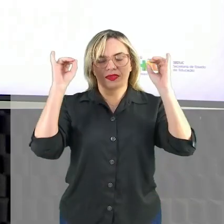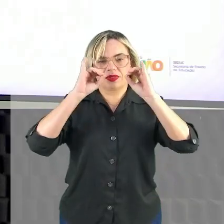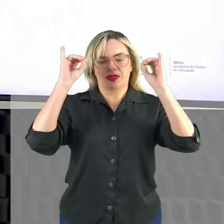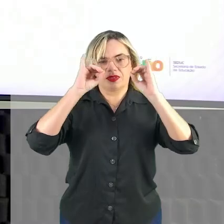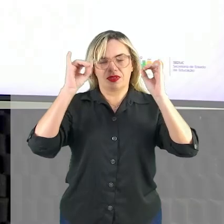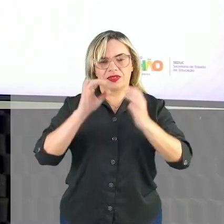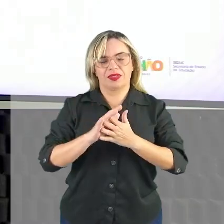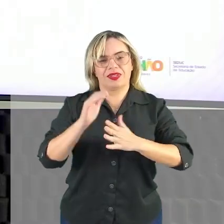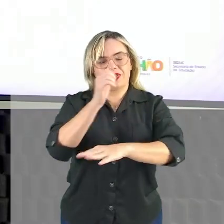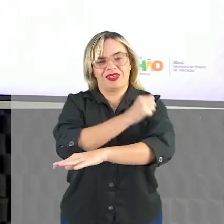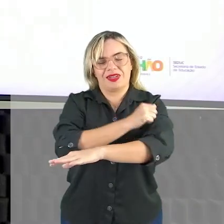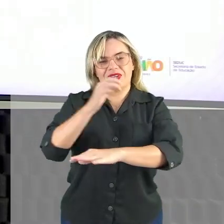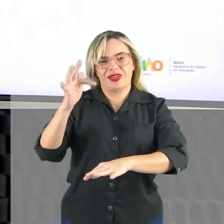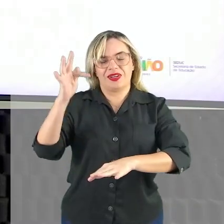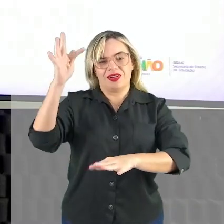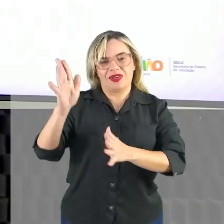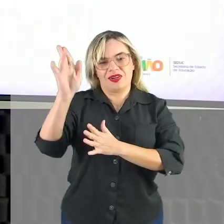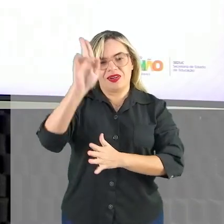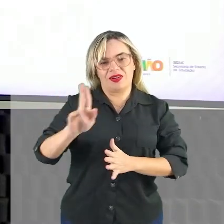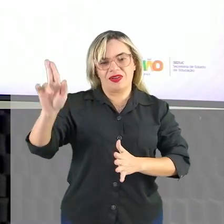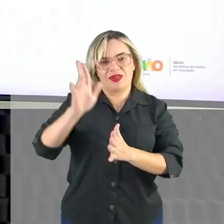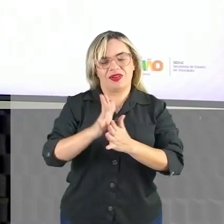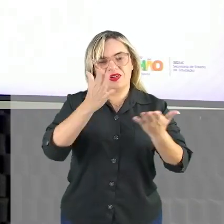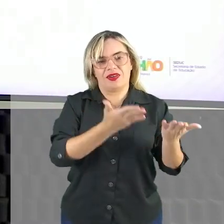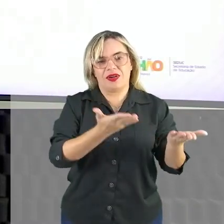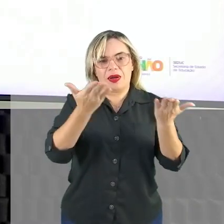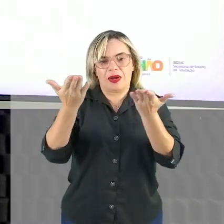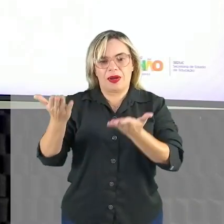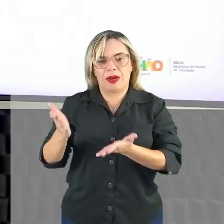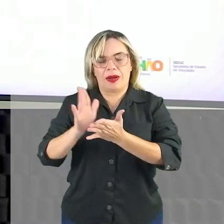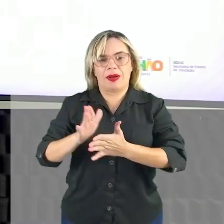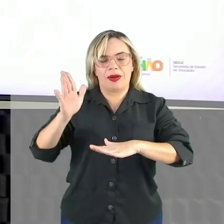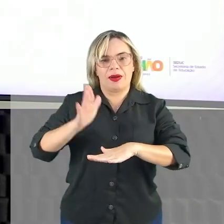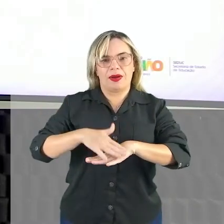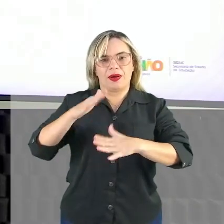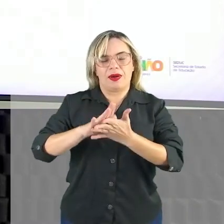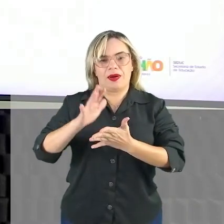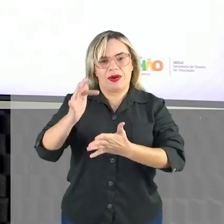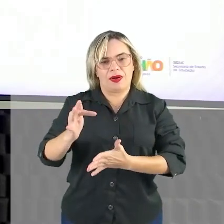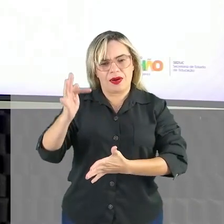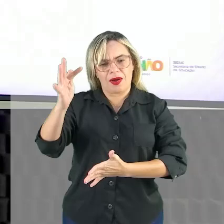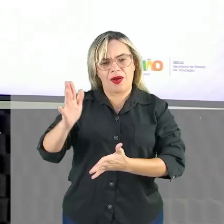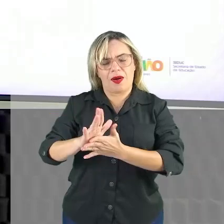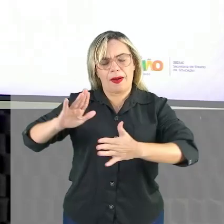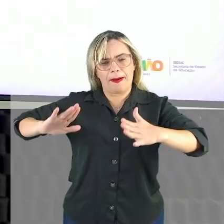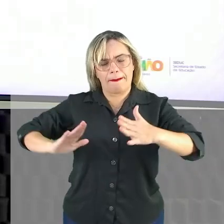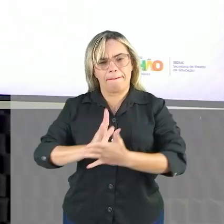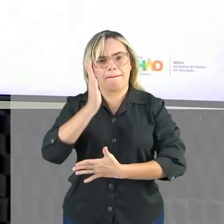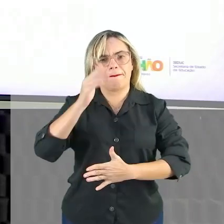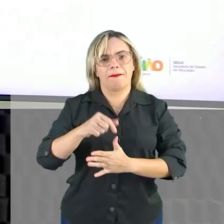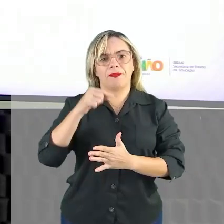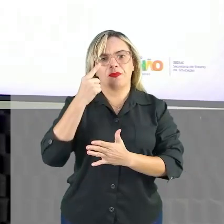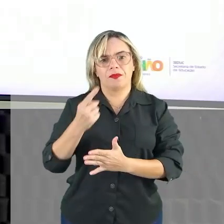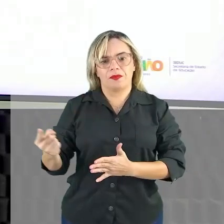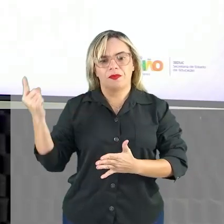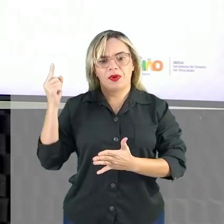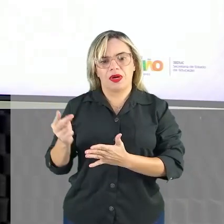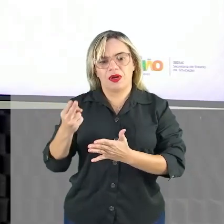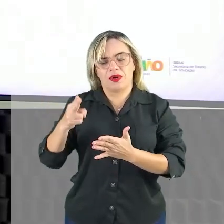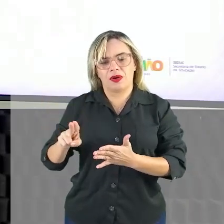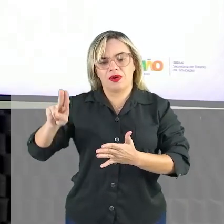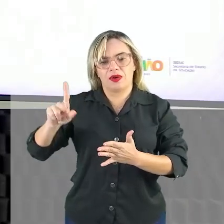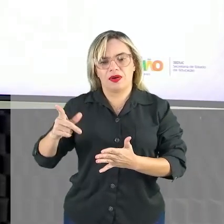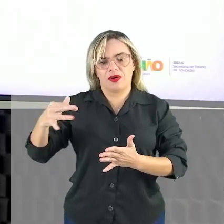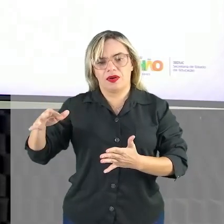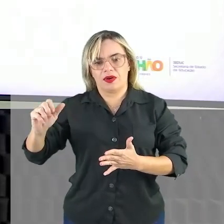Olá, futuro universitário, seja bem-vindo a mais uma aula rumo à sua aprovação. Eu sou Lízia Adriane e participo do